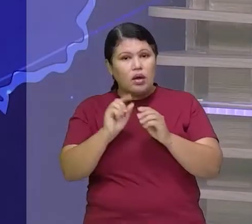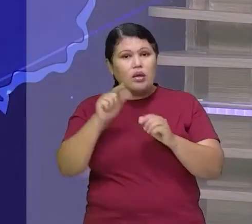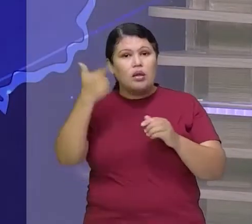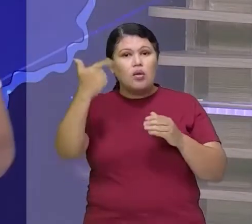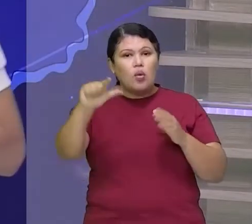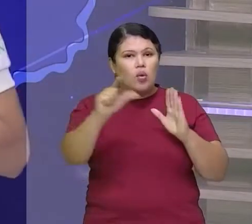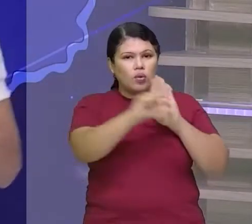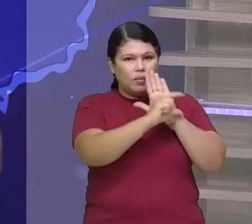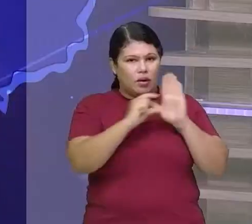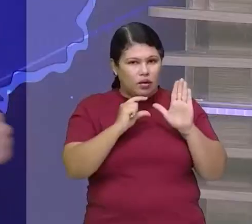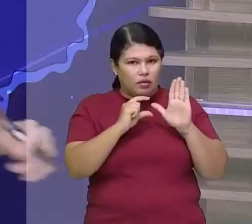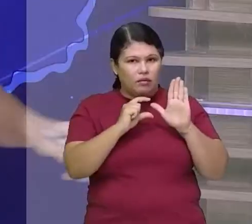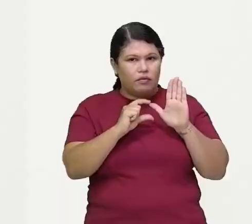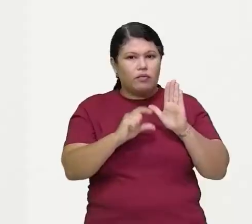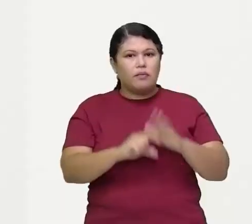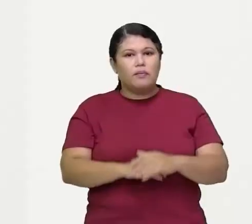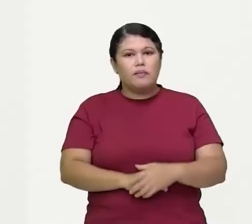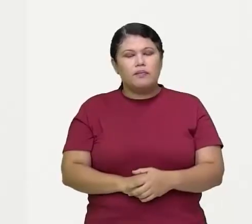parágrafo.